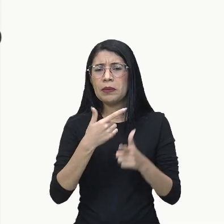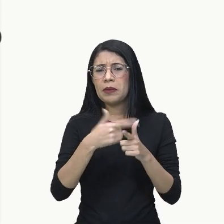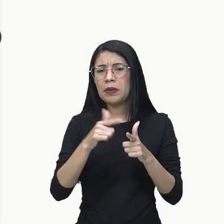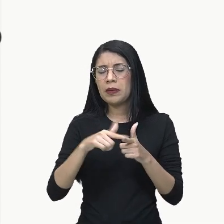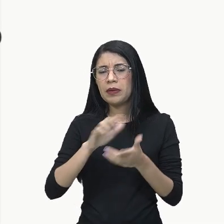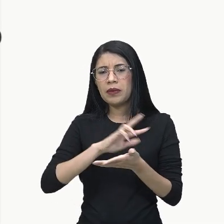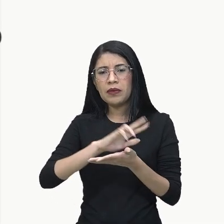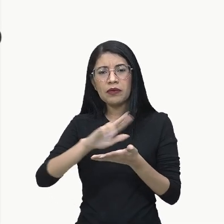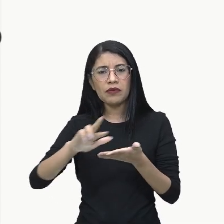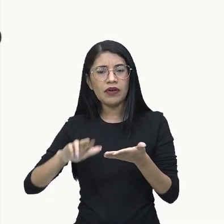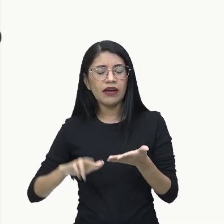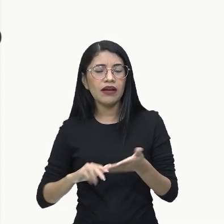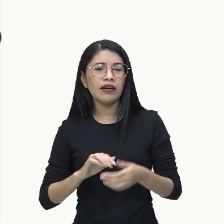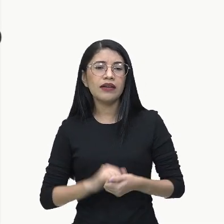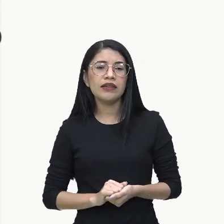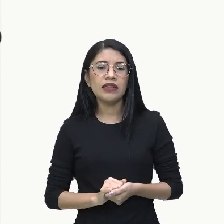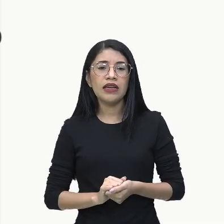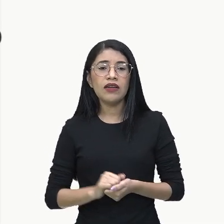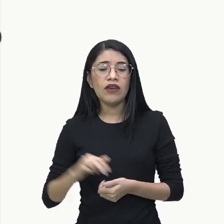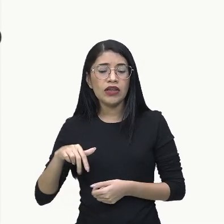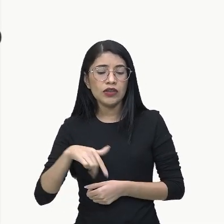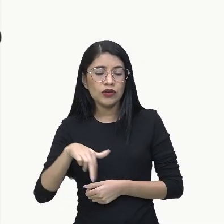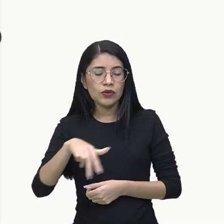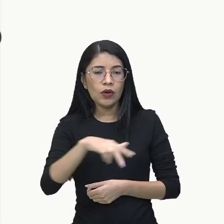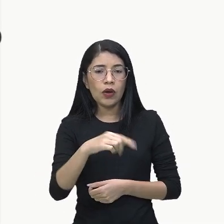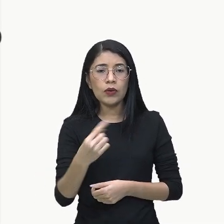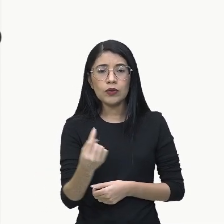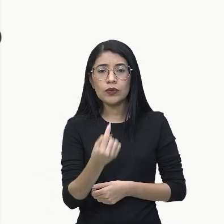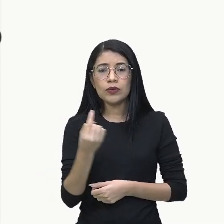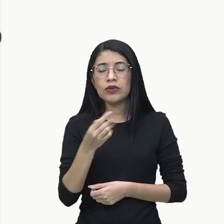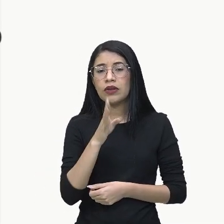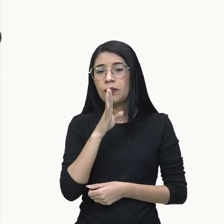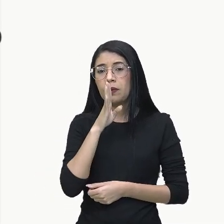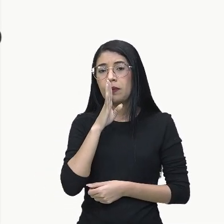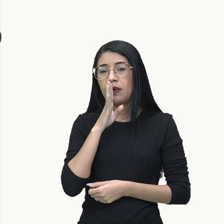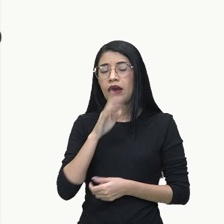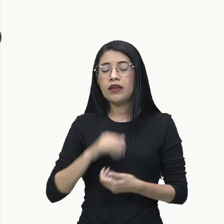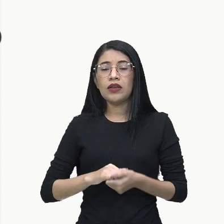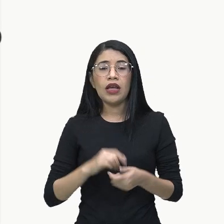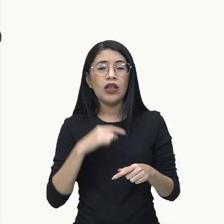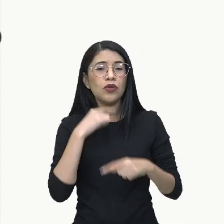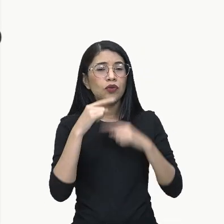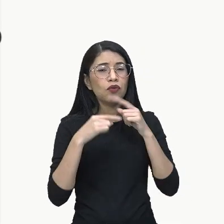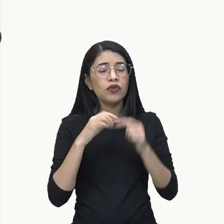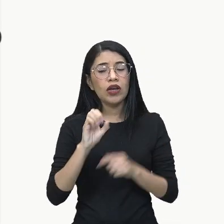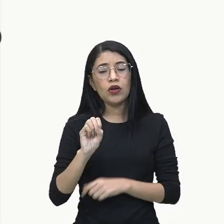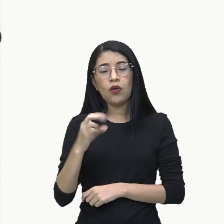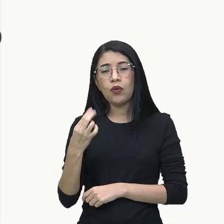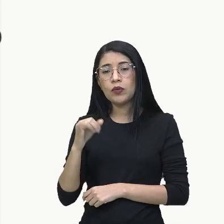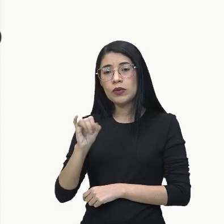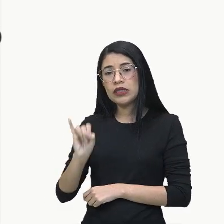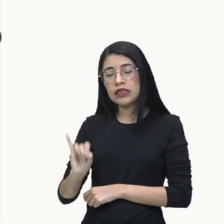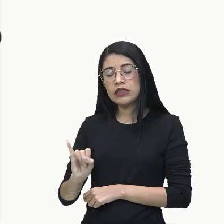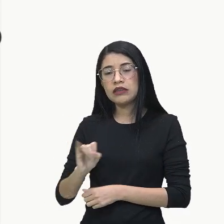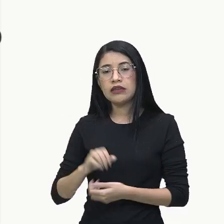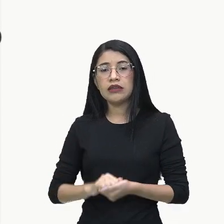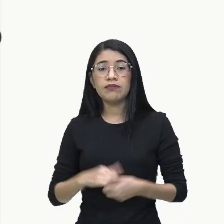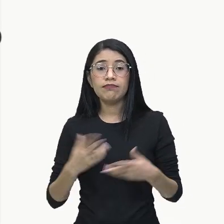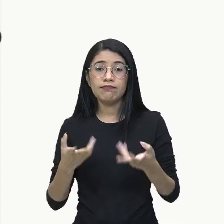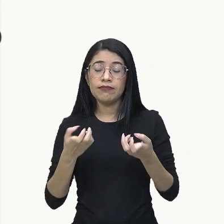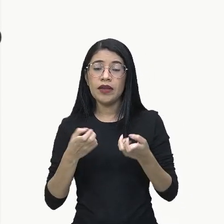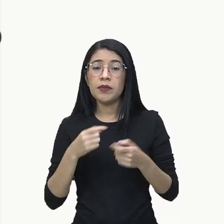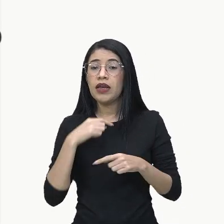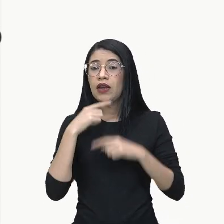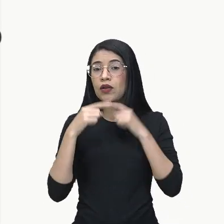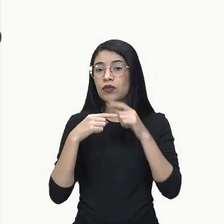os cativa a vagar taciturno entre o talvez e o si. Né? Olhem aí a dúvida entre